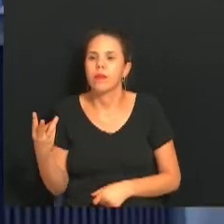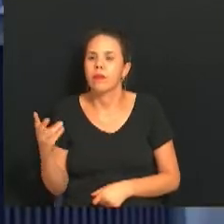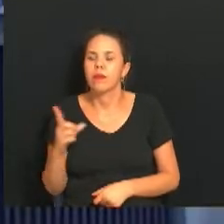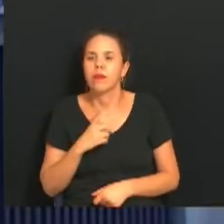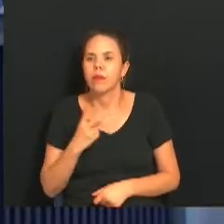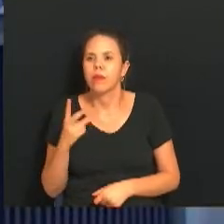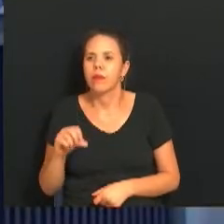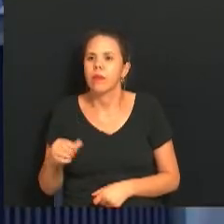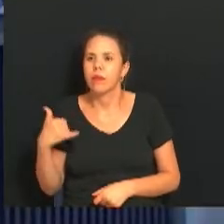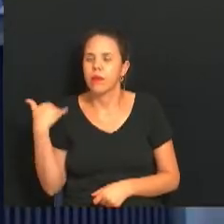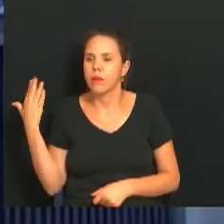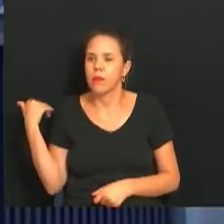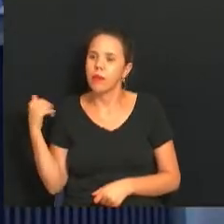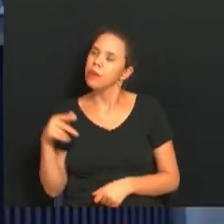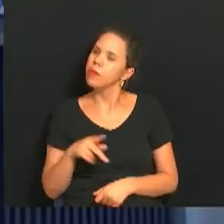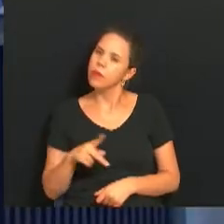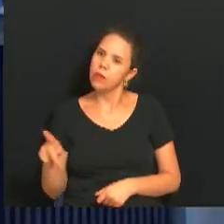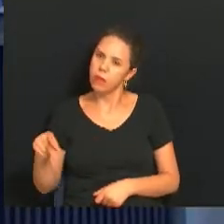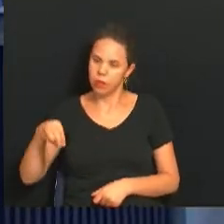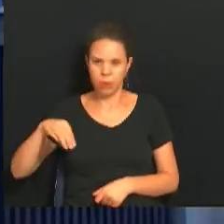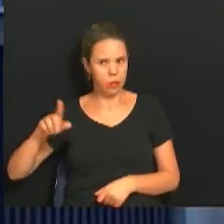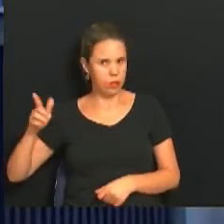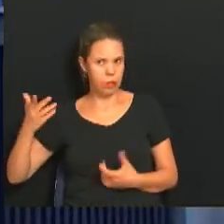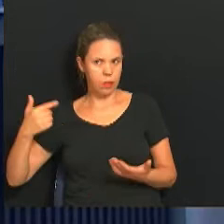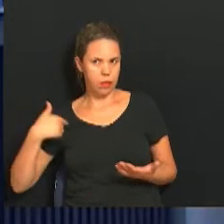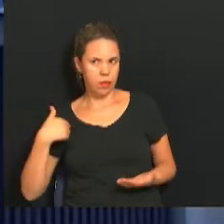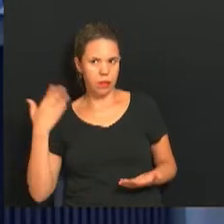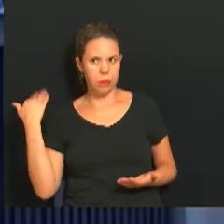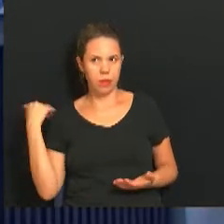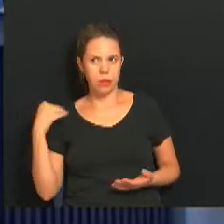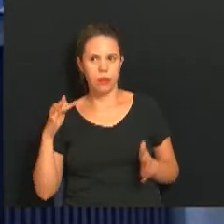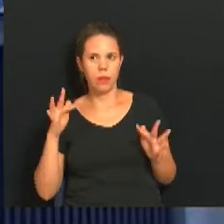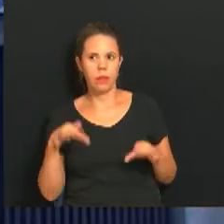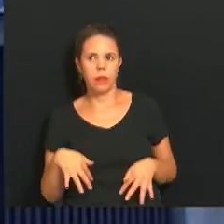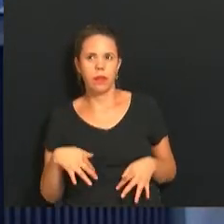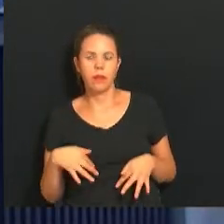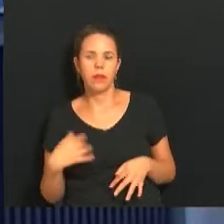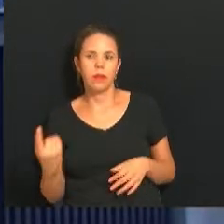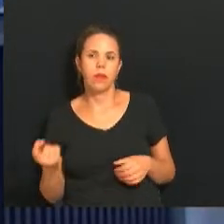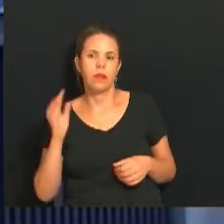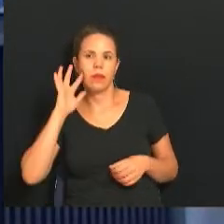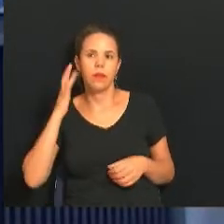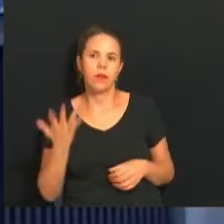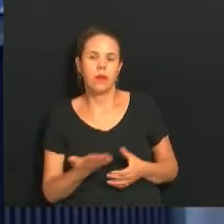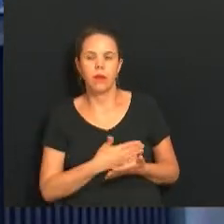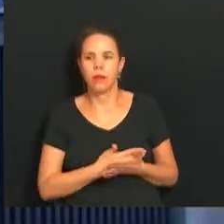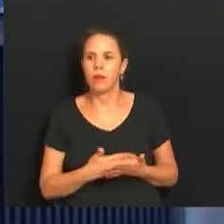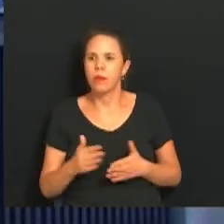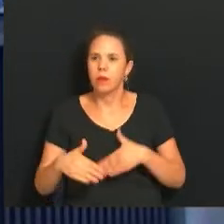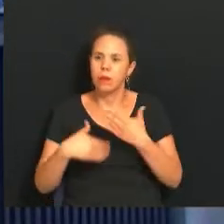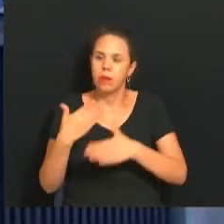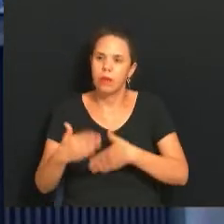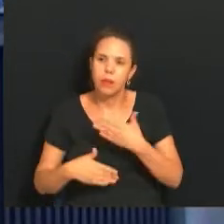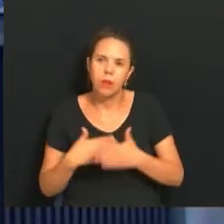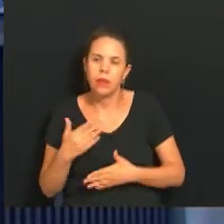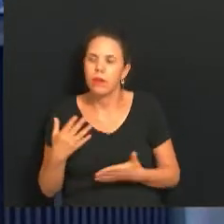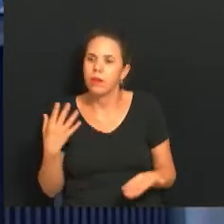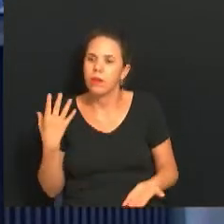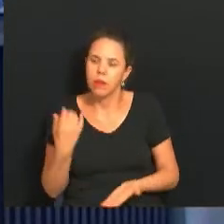anos e fui presidente do Mário Gatti. E no final de 93, nós resolvemos dar início ao processo de